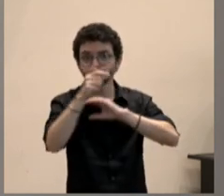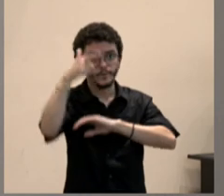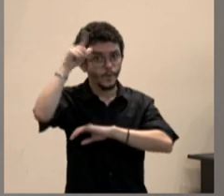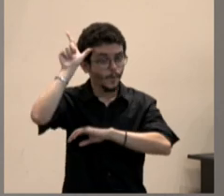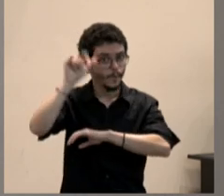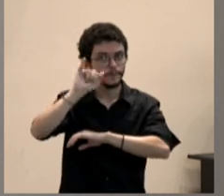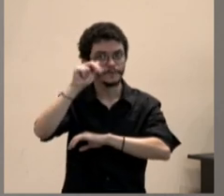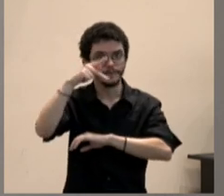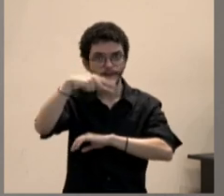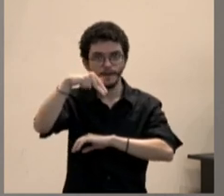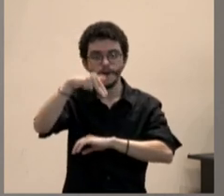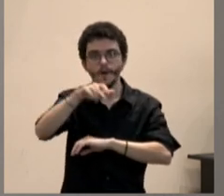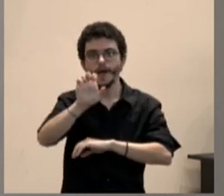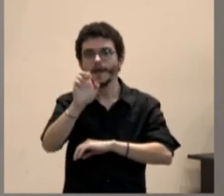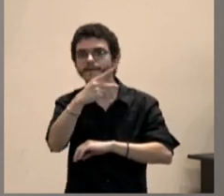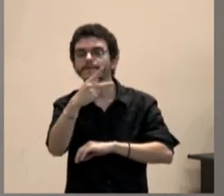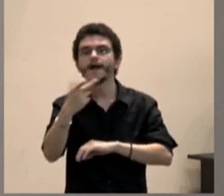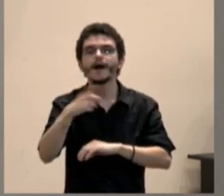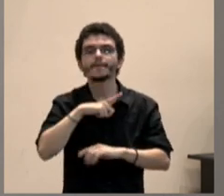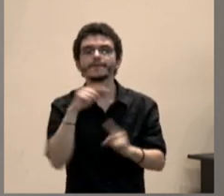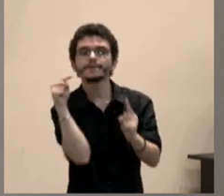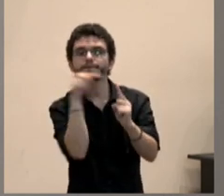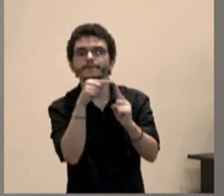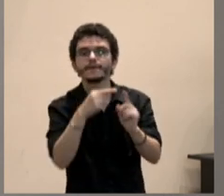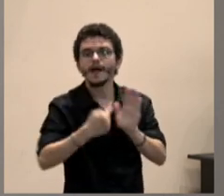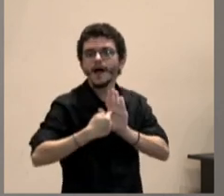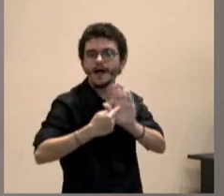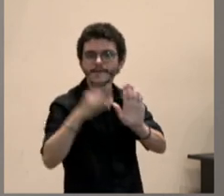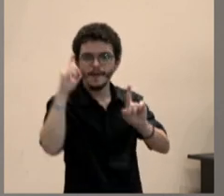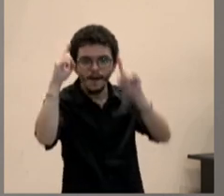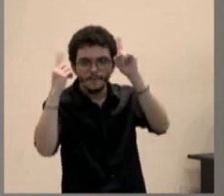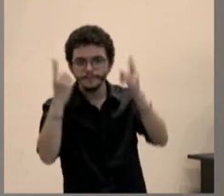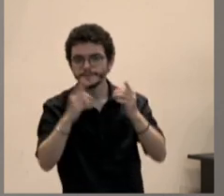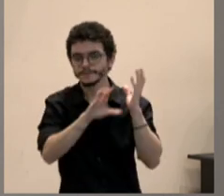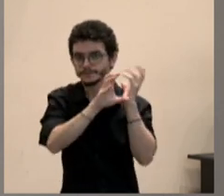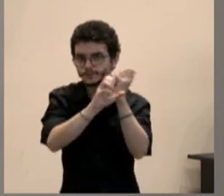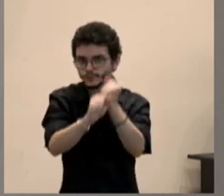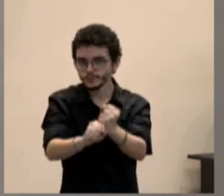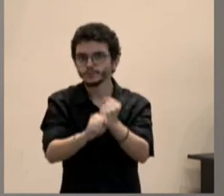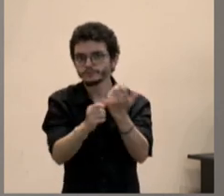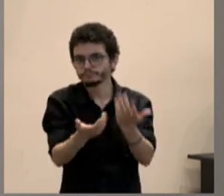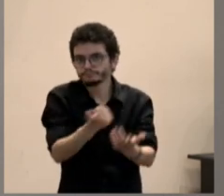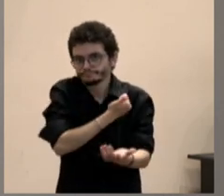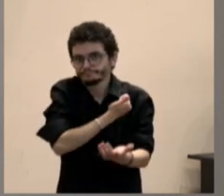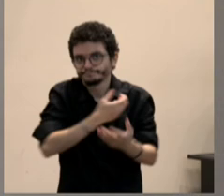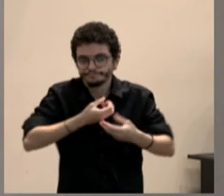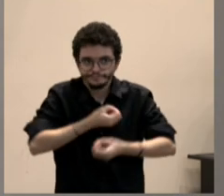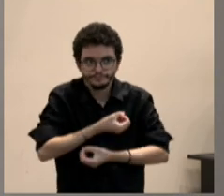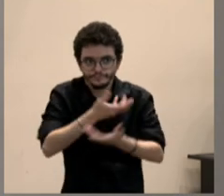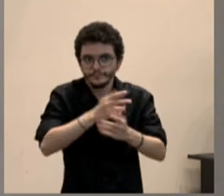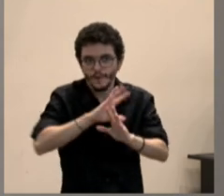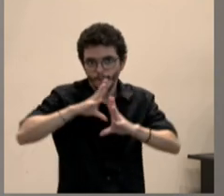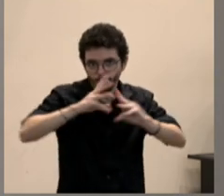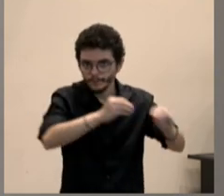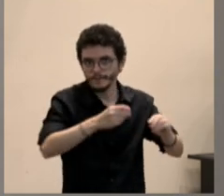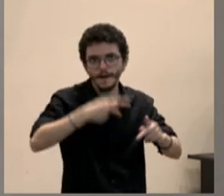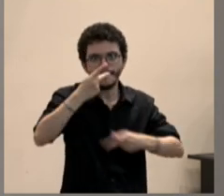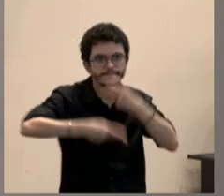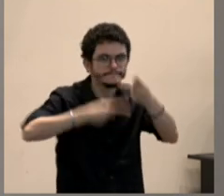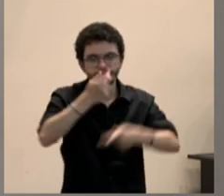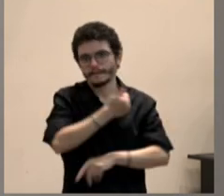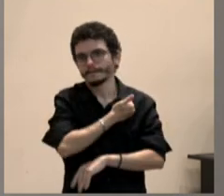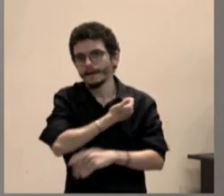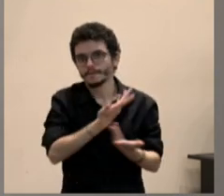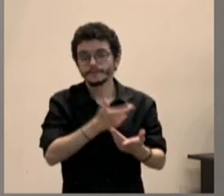essa transparência é dar uma ideia de números para todo mundo. Eu vou falar de muitos números, então a pessoa tem